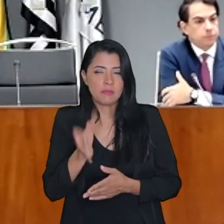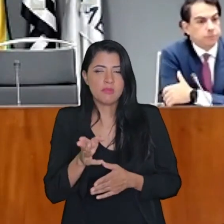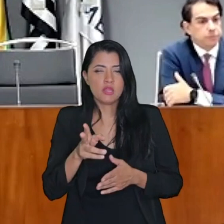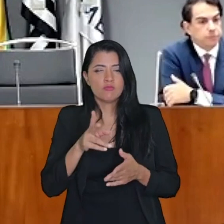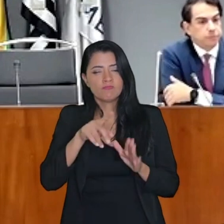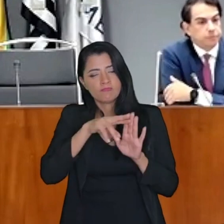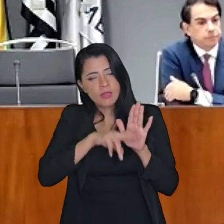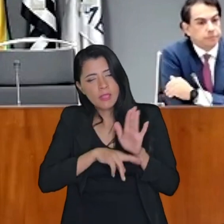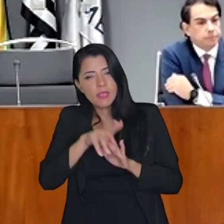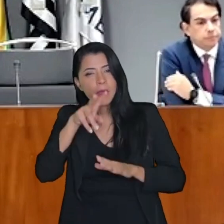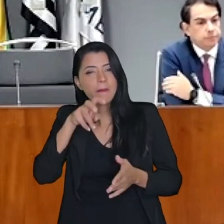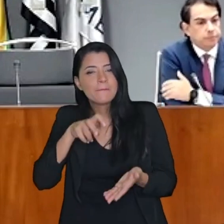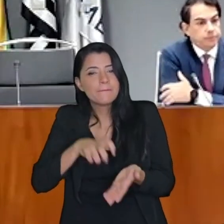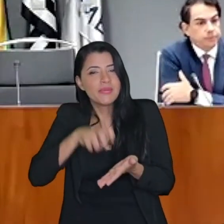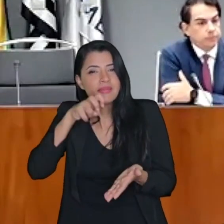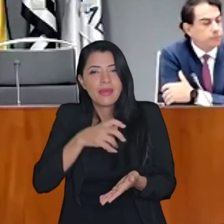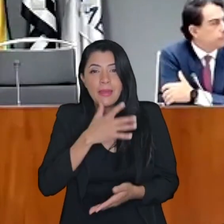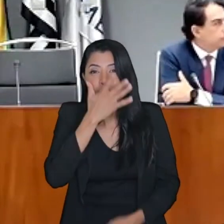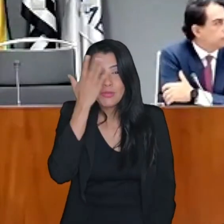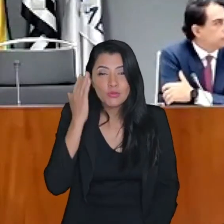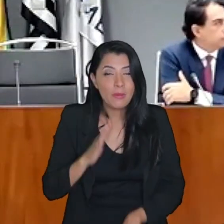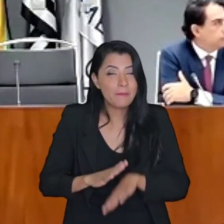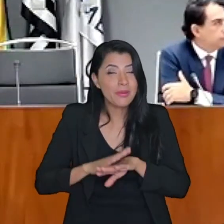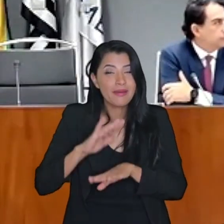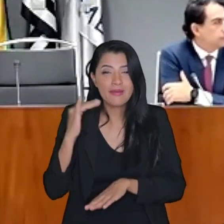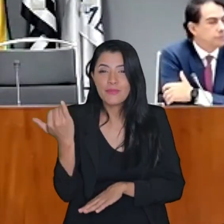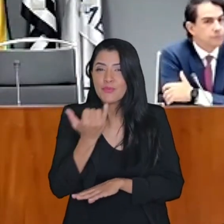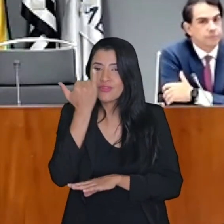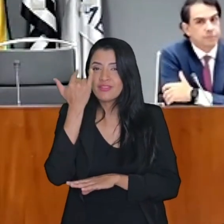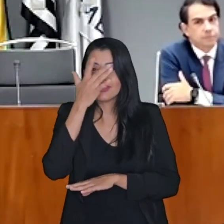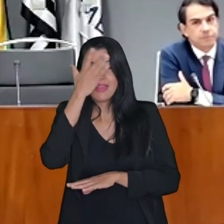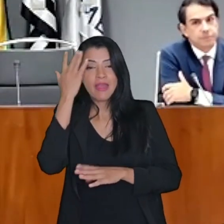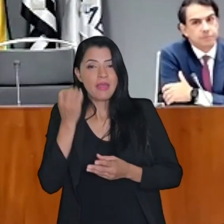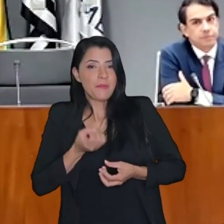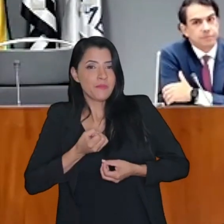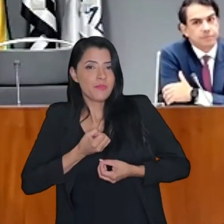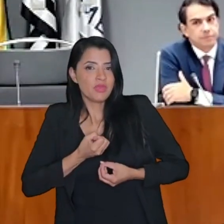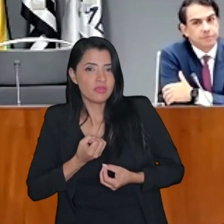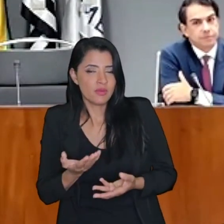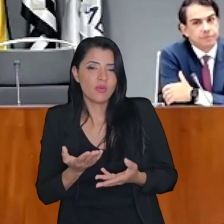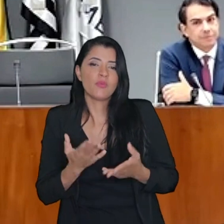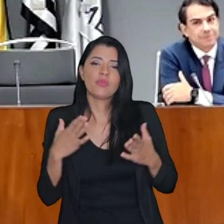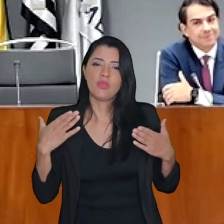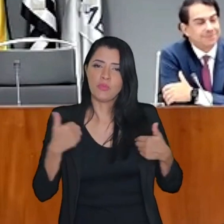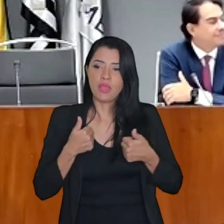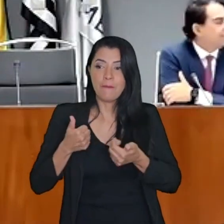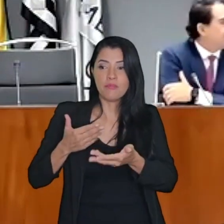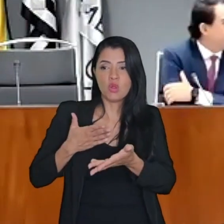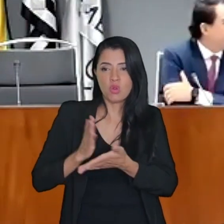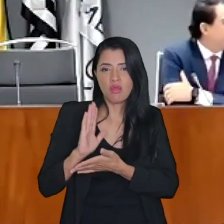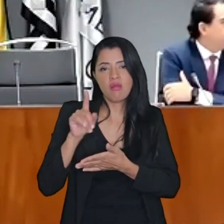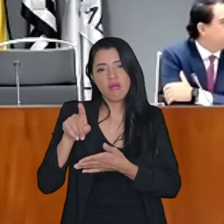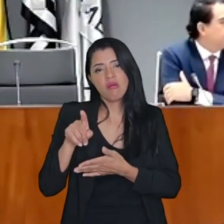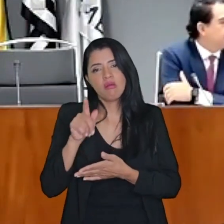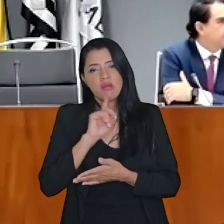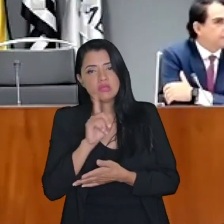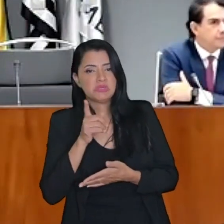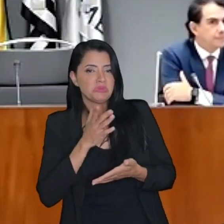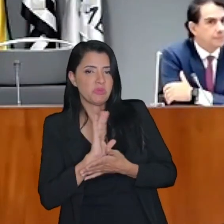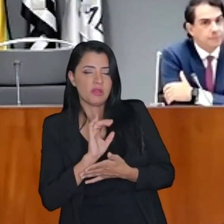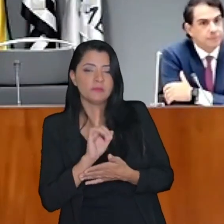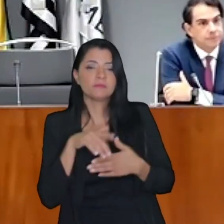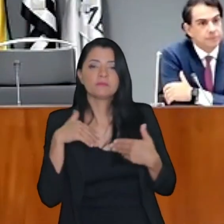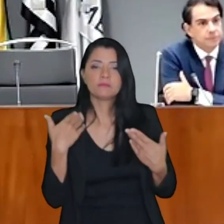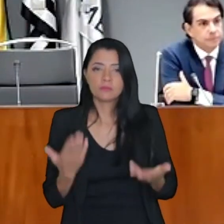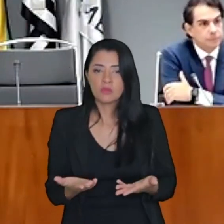pena, a pessoa mais importante no Supremo Tribunal Federal era o distribuidor, porque se caísse com um ministro, era homologado, e com outro ministro não era homologado.